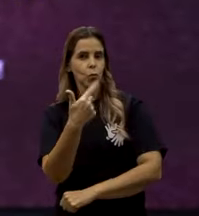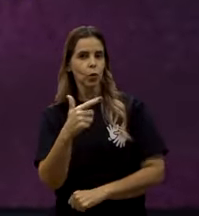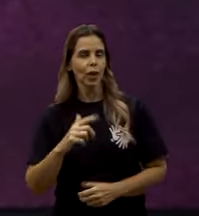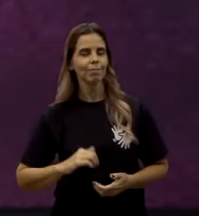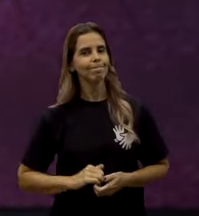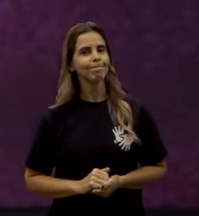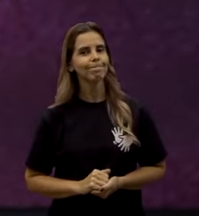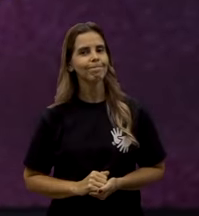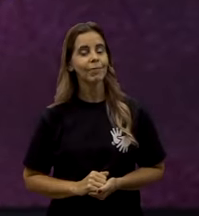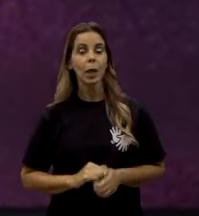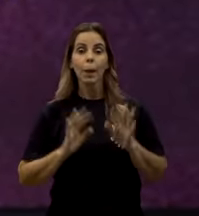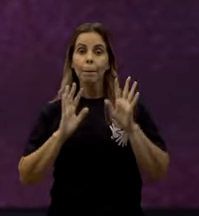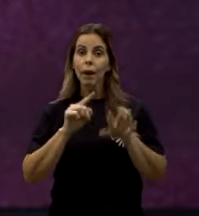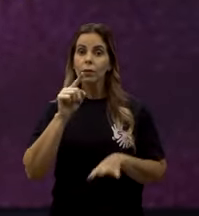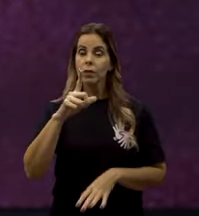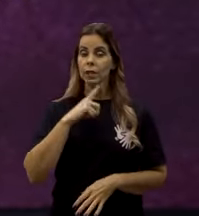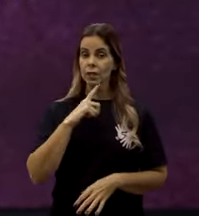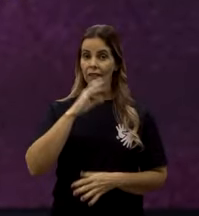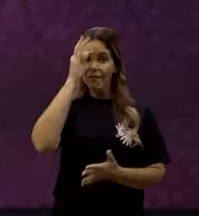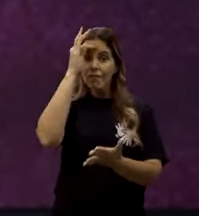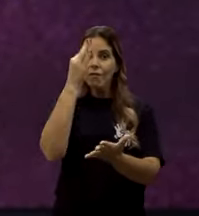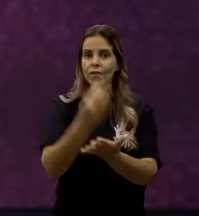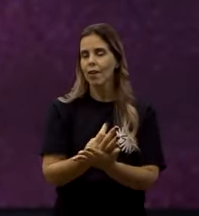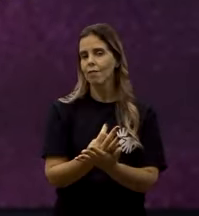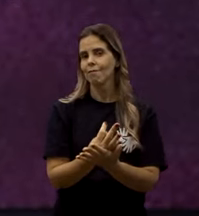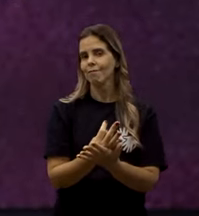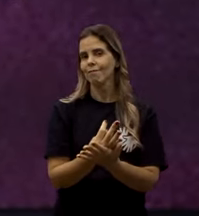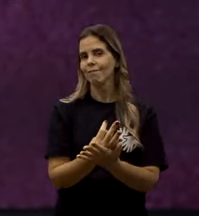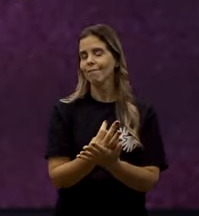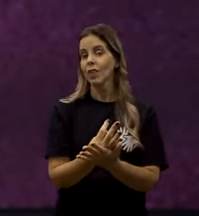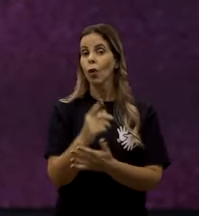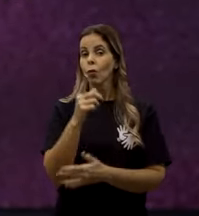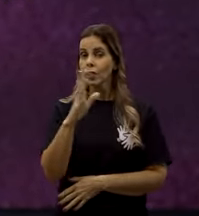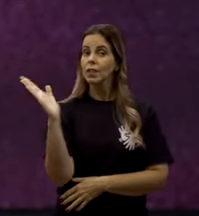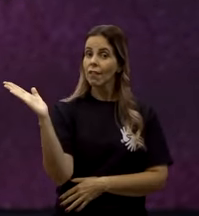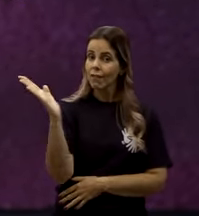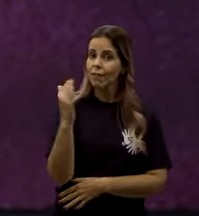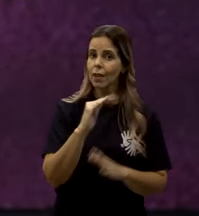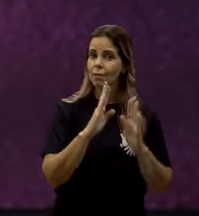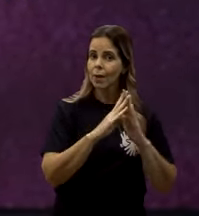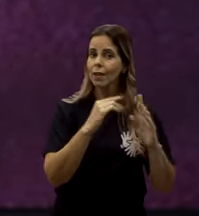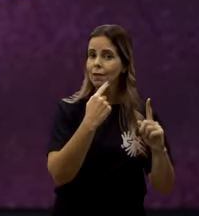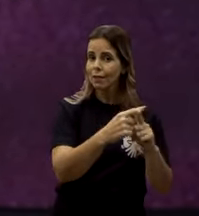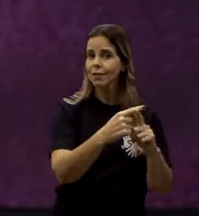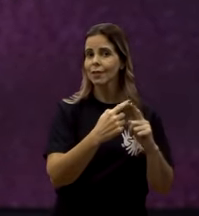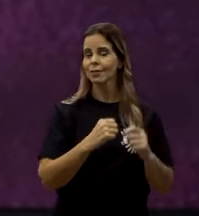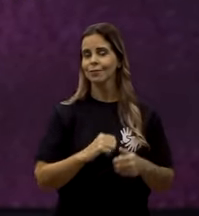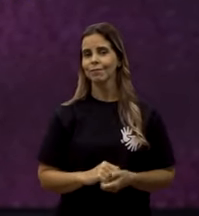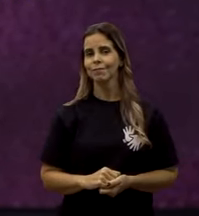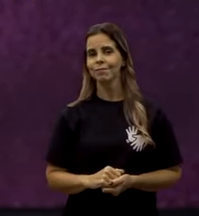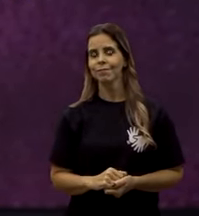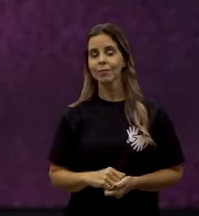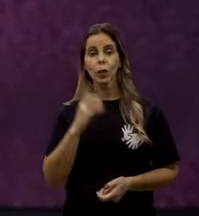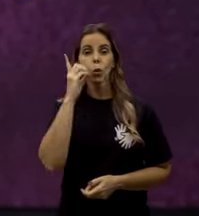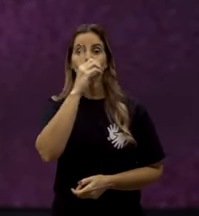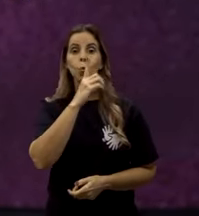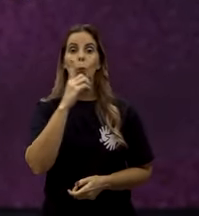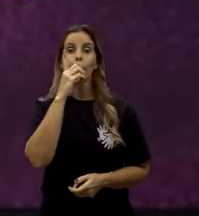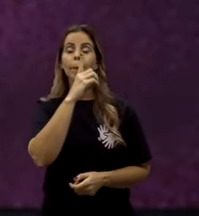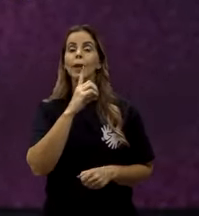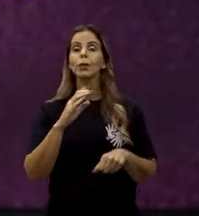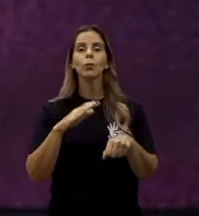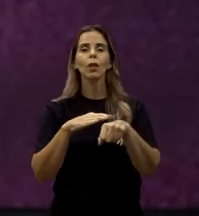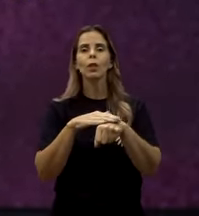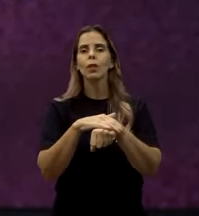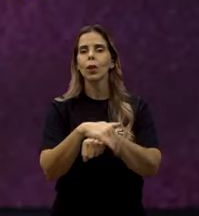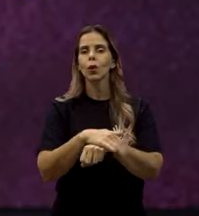gente hoje você tem fé e eu te provo você tem tanta fé que tu veem pra igreja domingo à noite